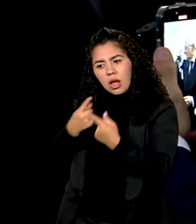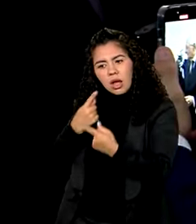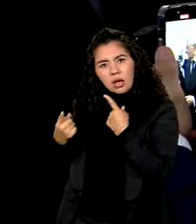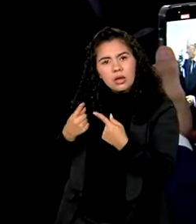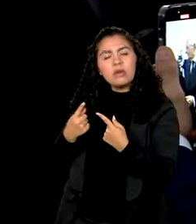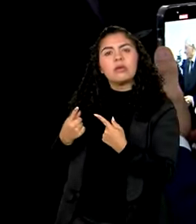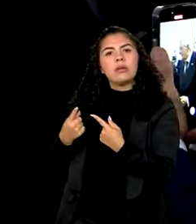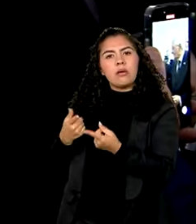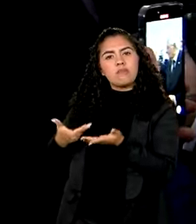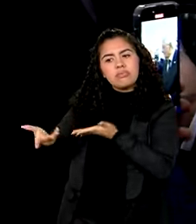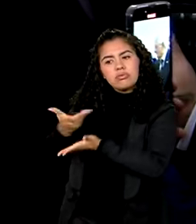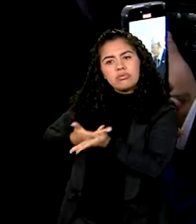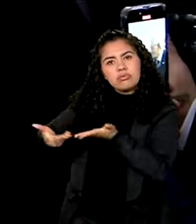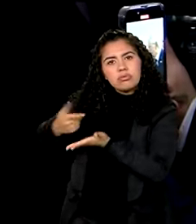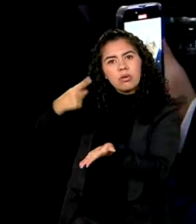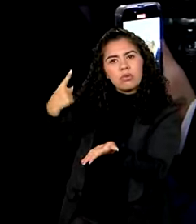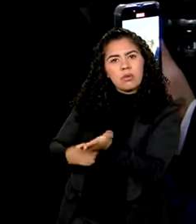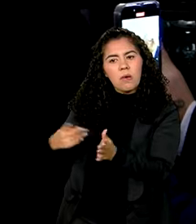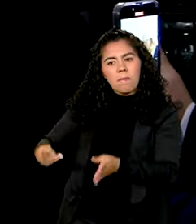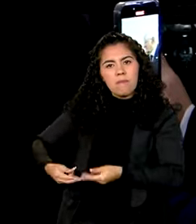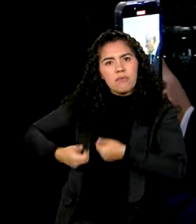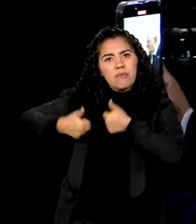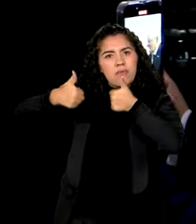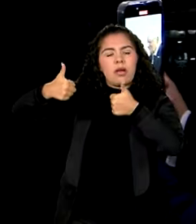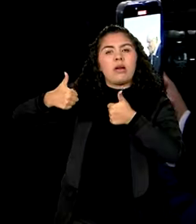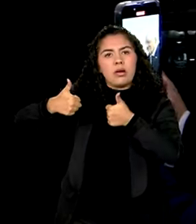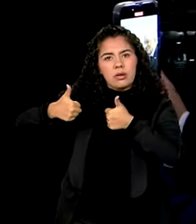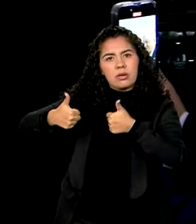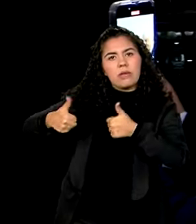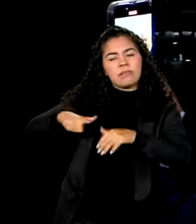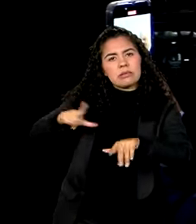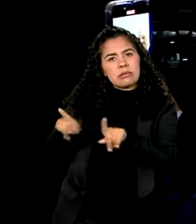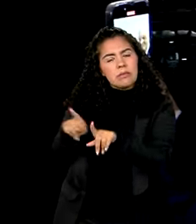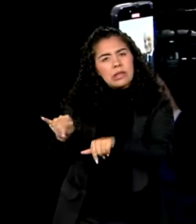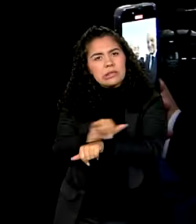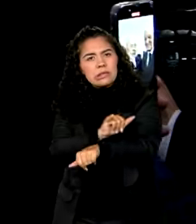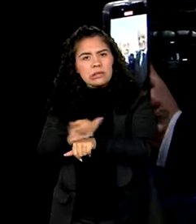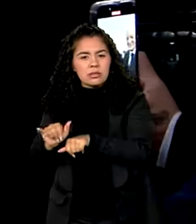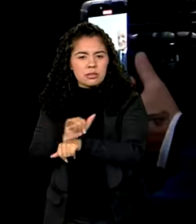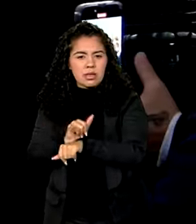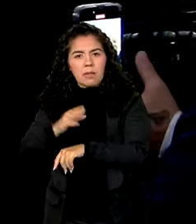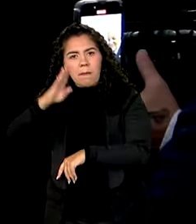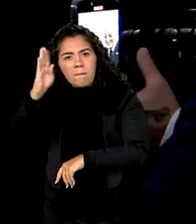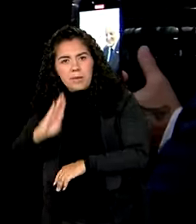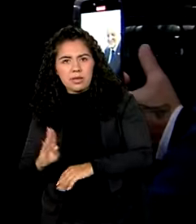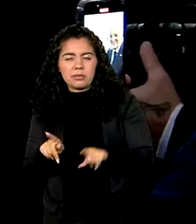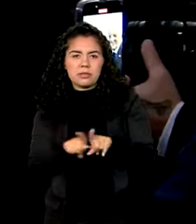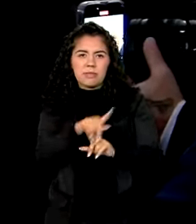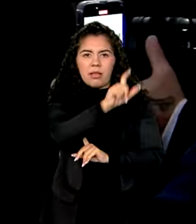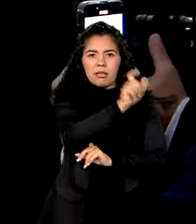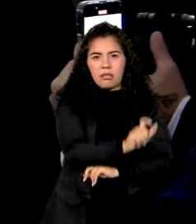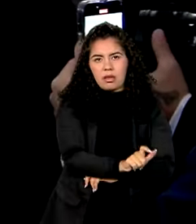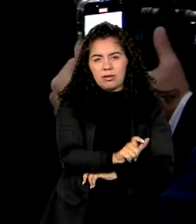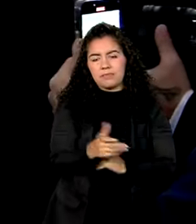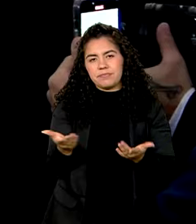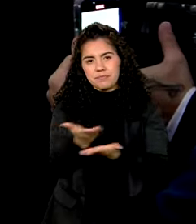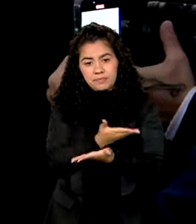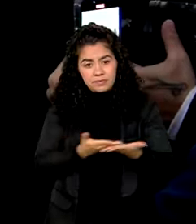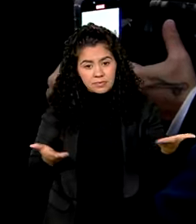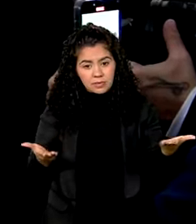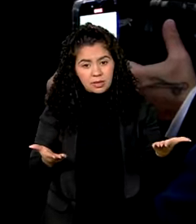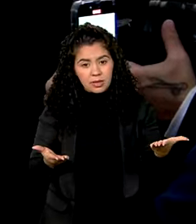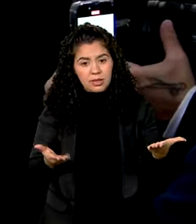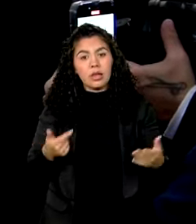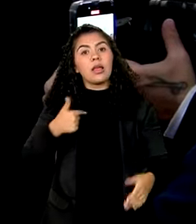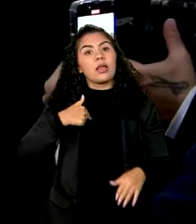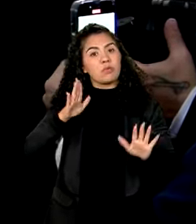restabelecer o fortalecimento da parceria estratégica entre Brasil e Itália. Disse ao